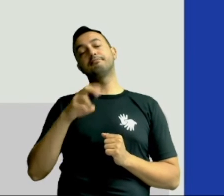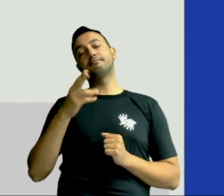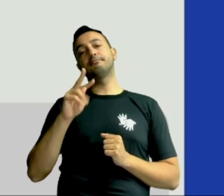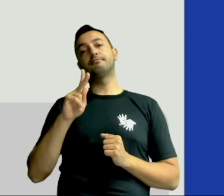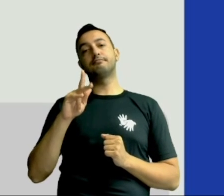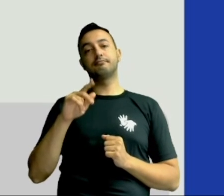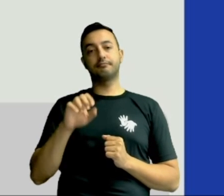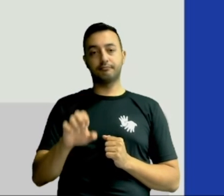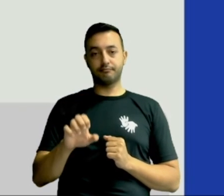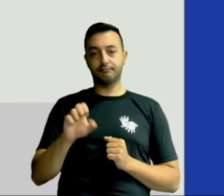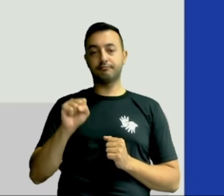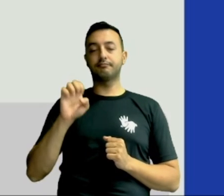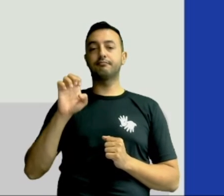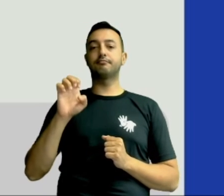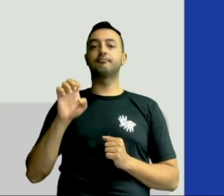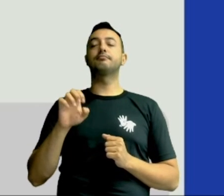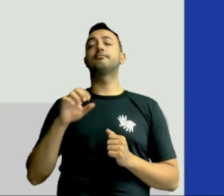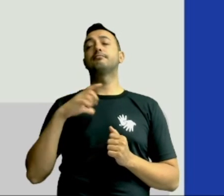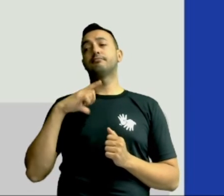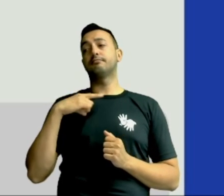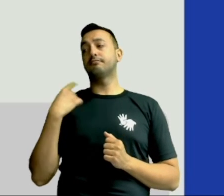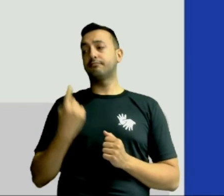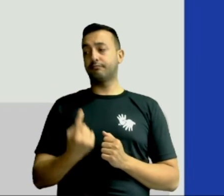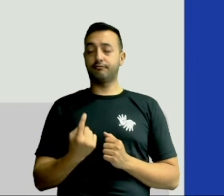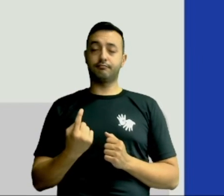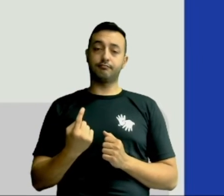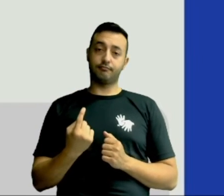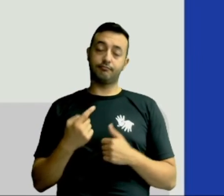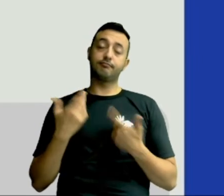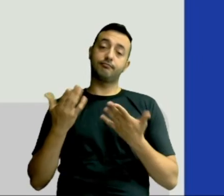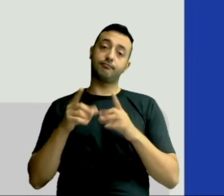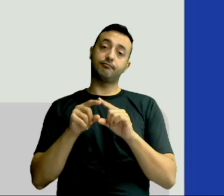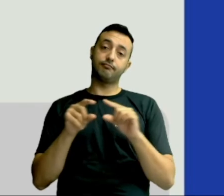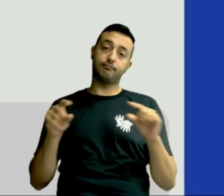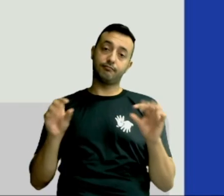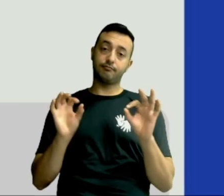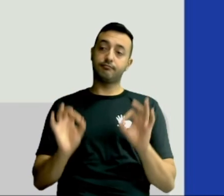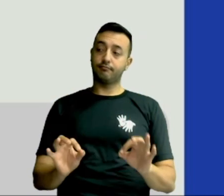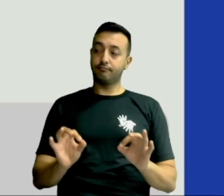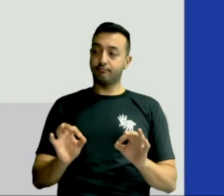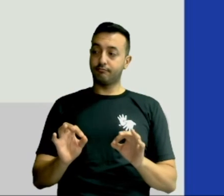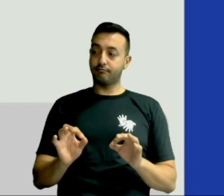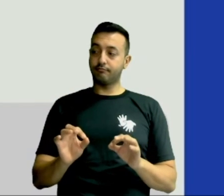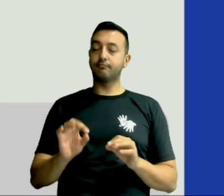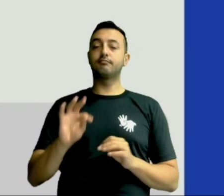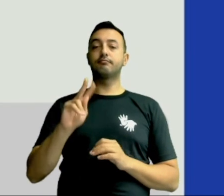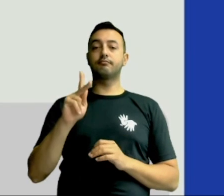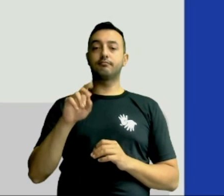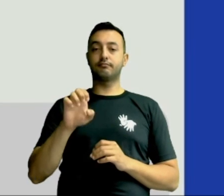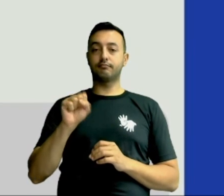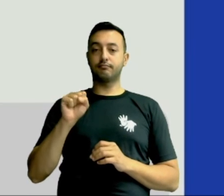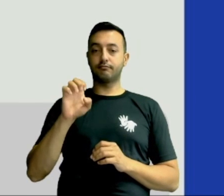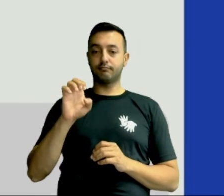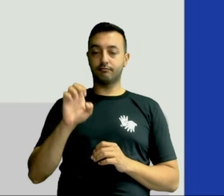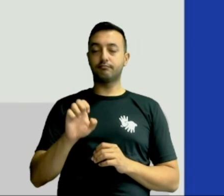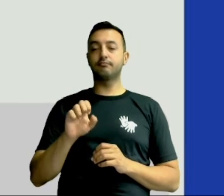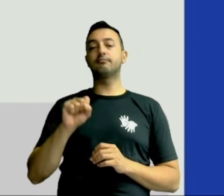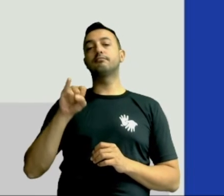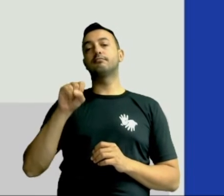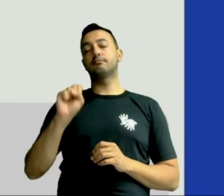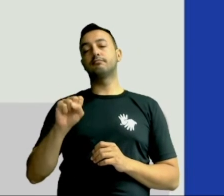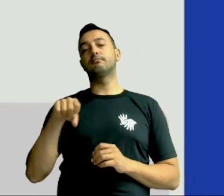C compiler está apenas no singular então a frase correta vai ser o This is